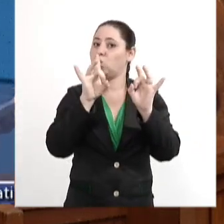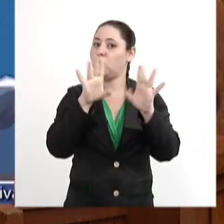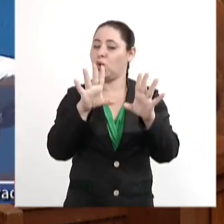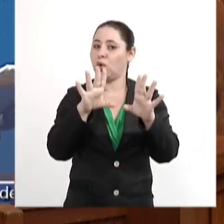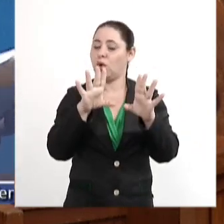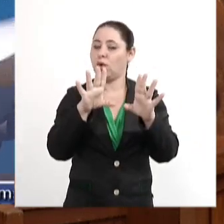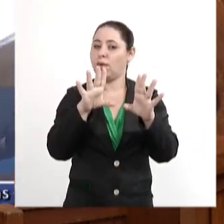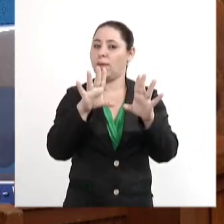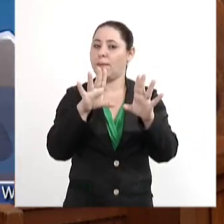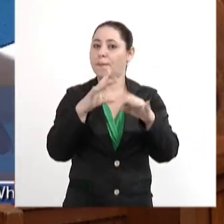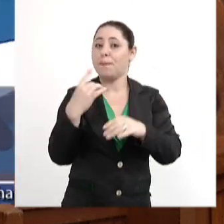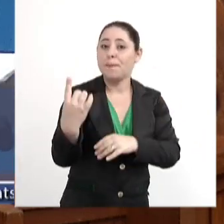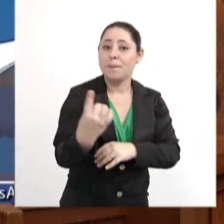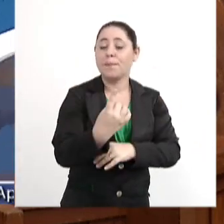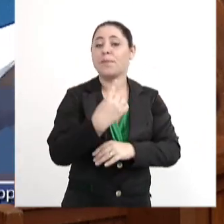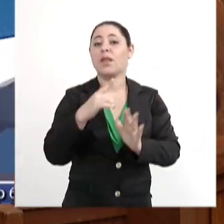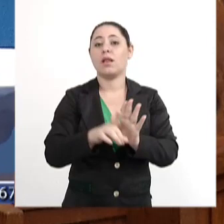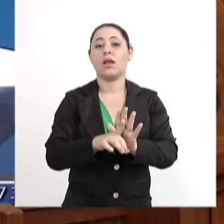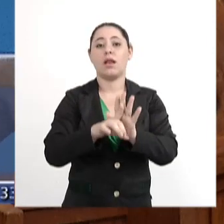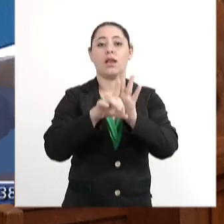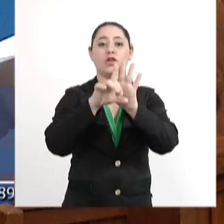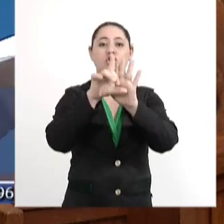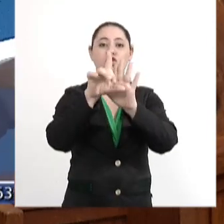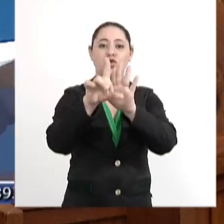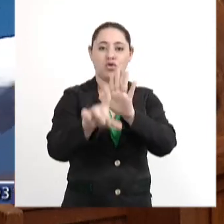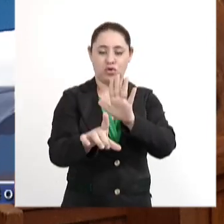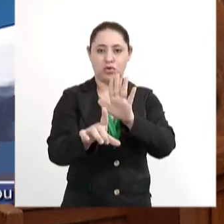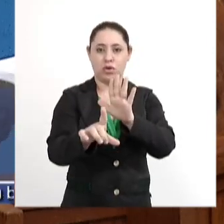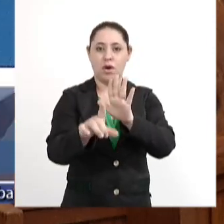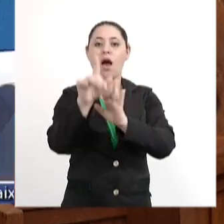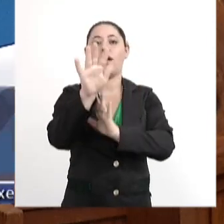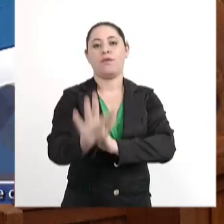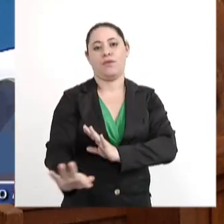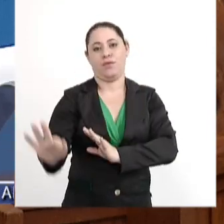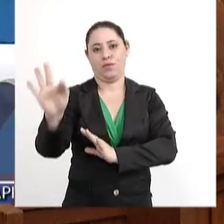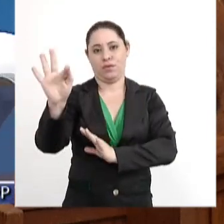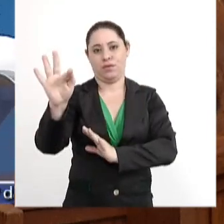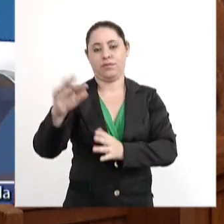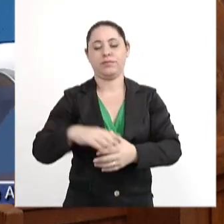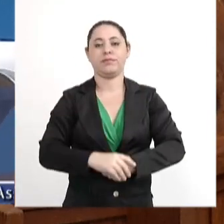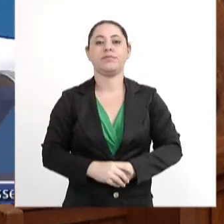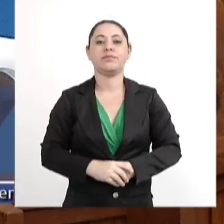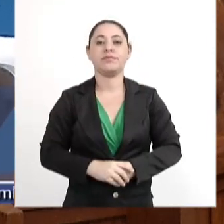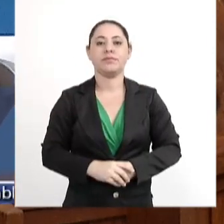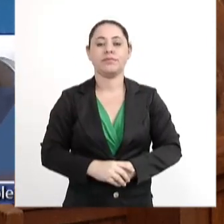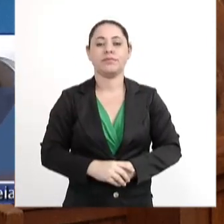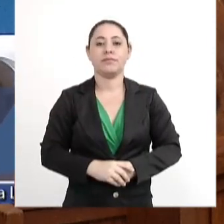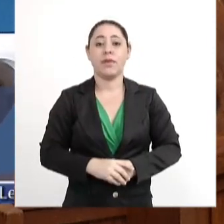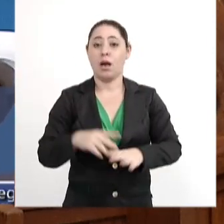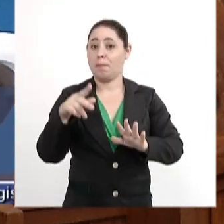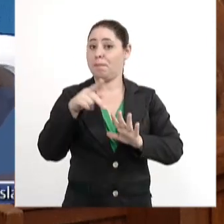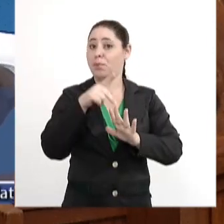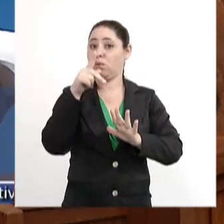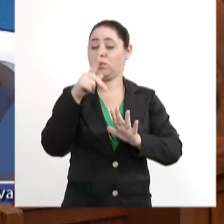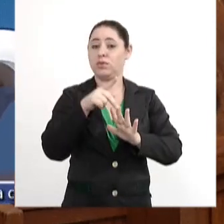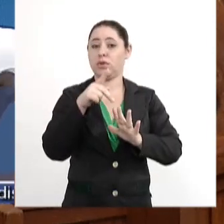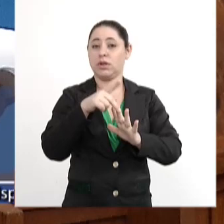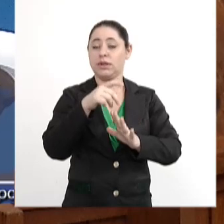exclusiva da legislação federal. A